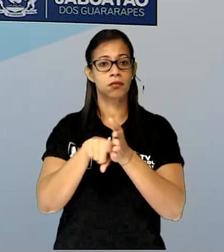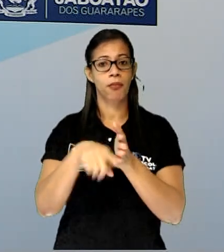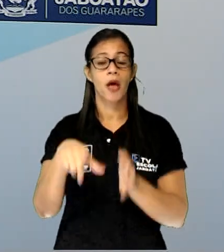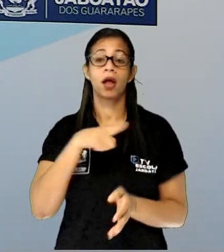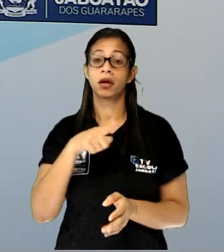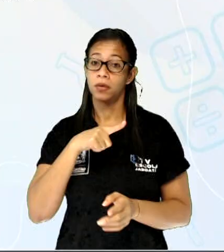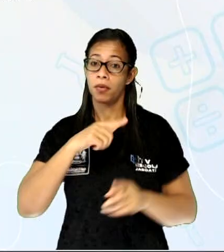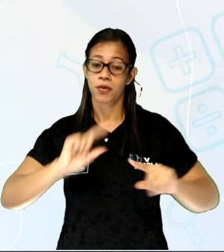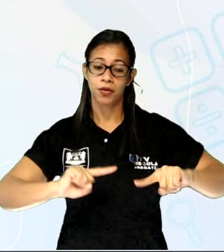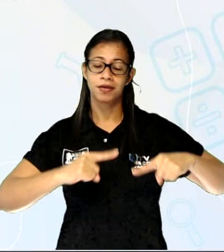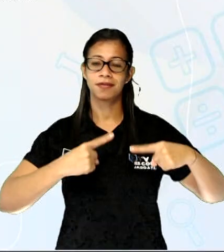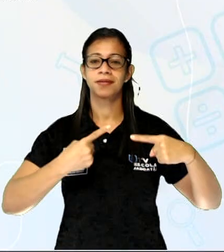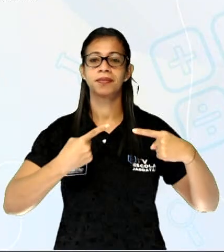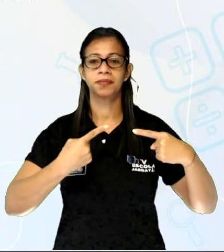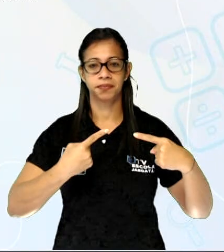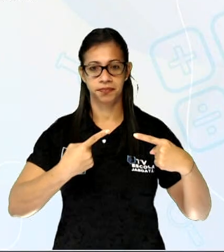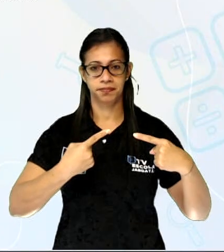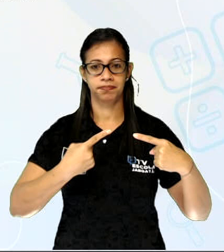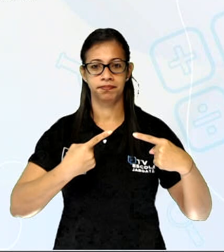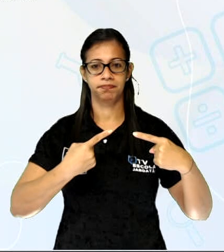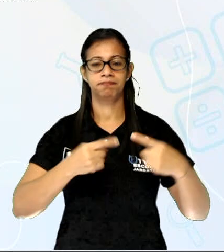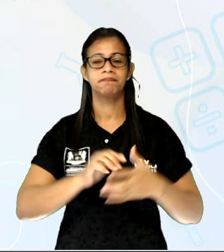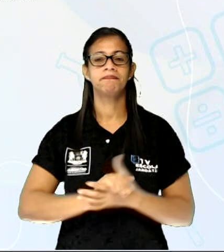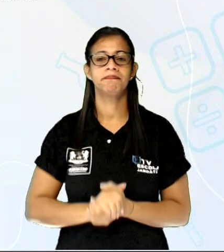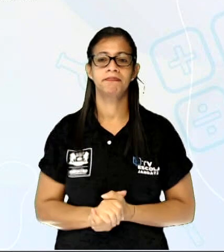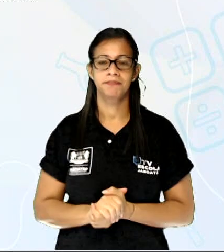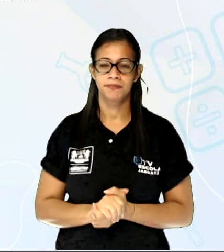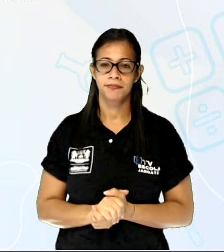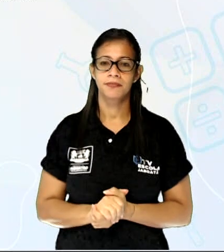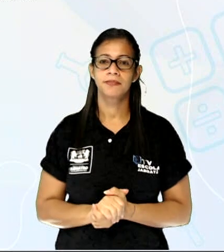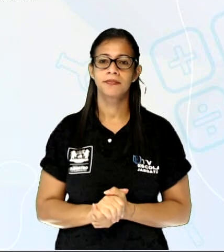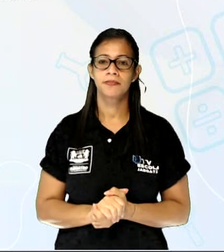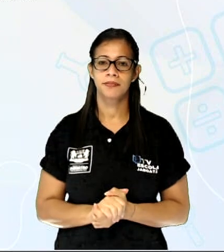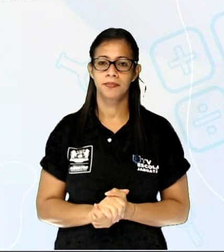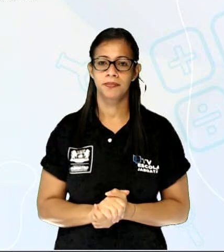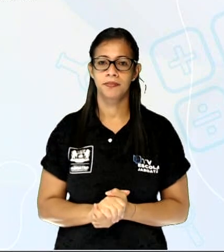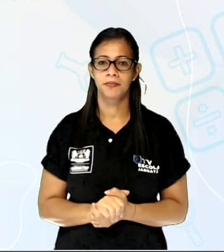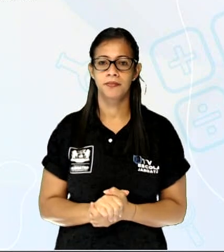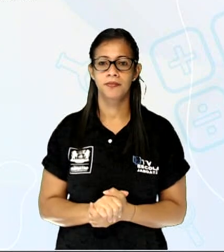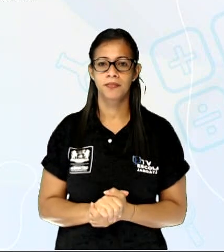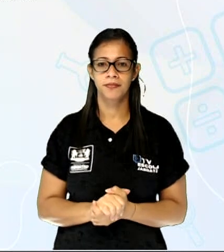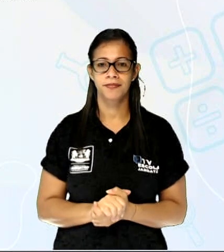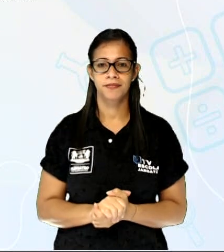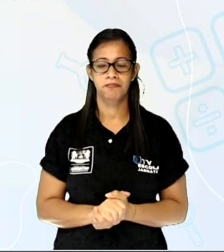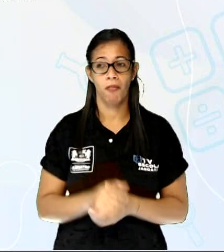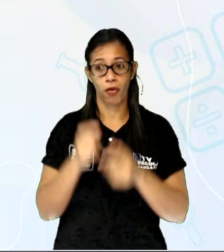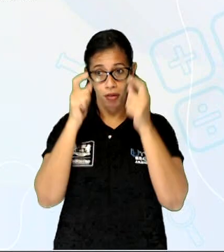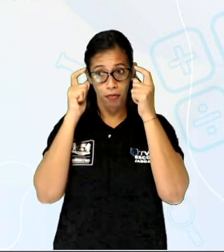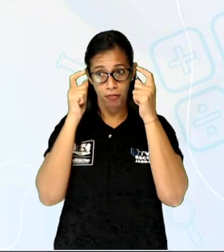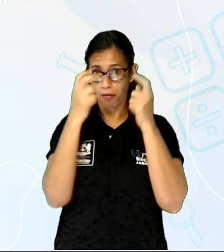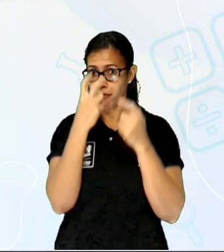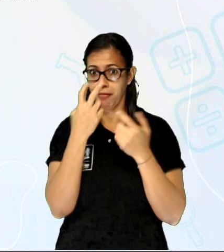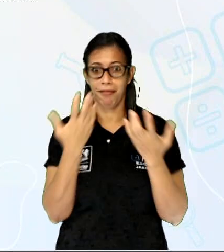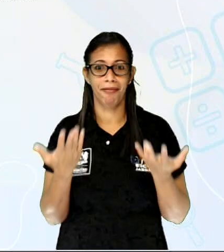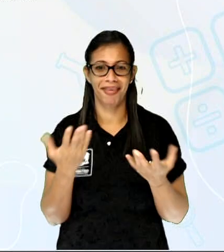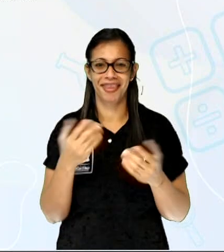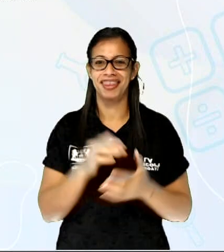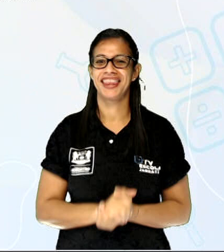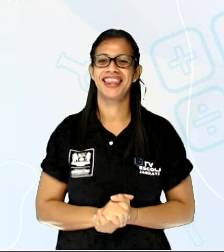um desafio. Vamos ver qual é o desafio? O desafio é o seguinte, o professor botando os óculos, que ele é cegueta, todo mundo já sabe